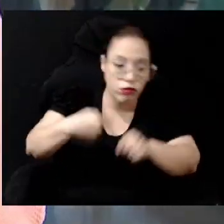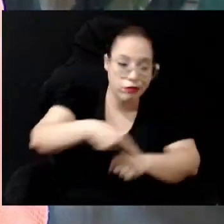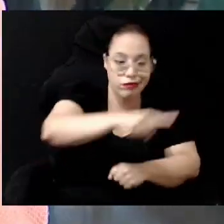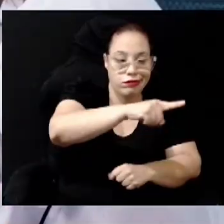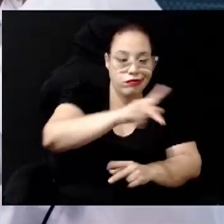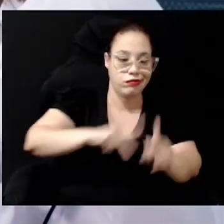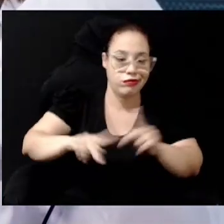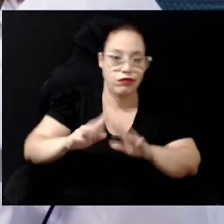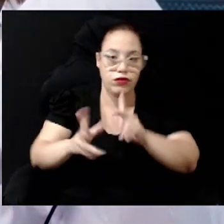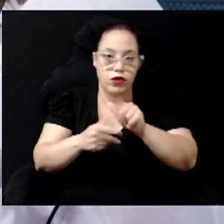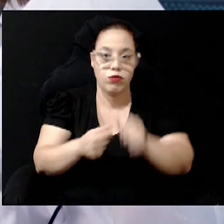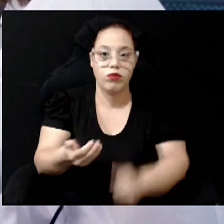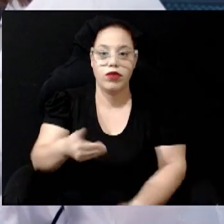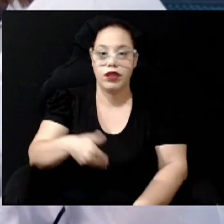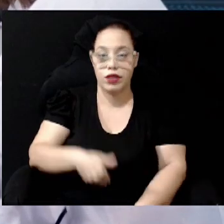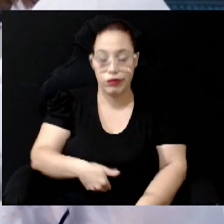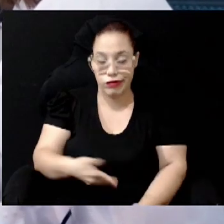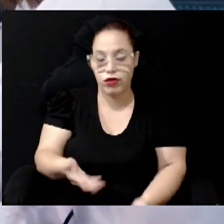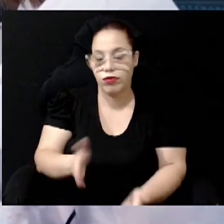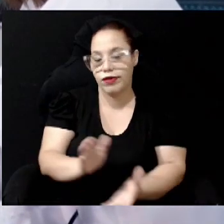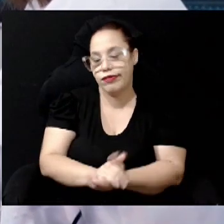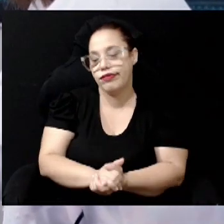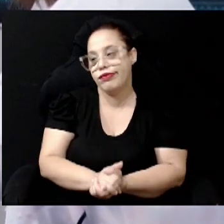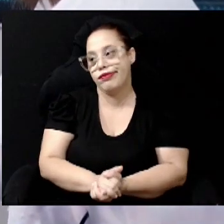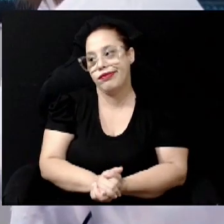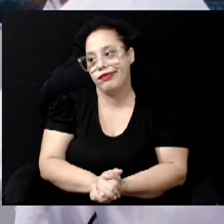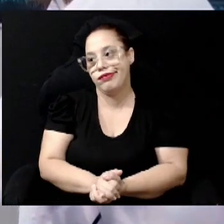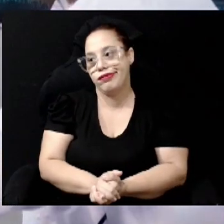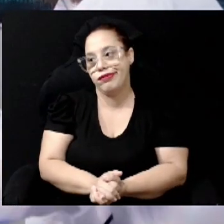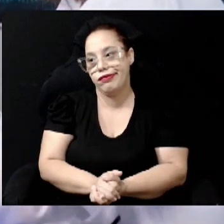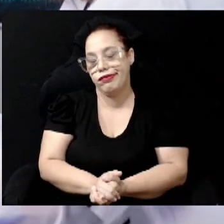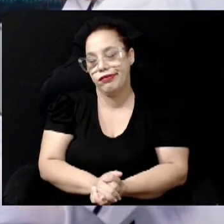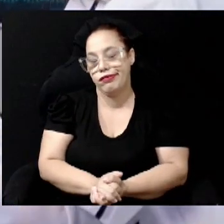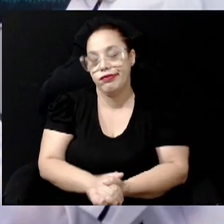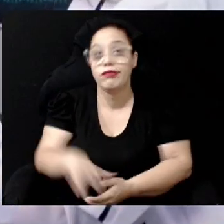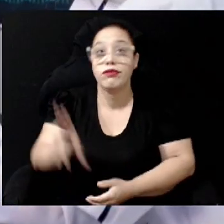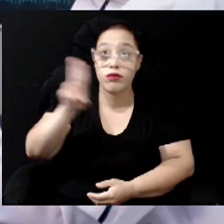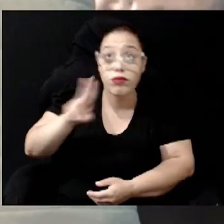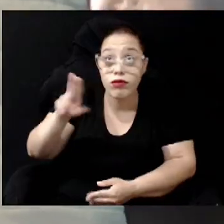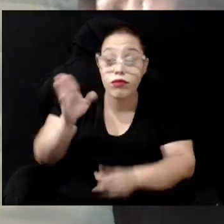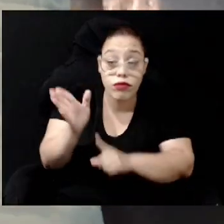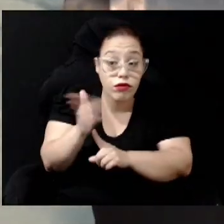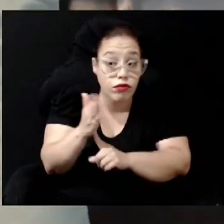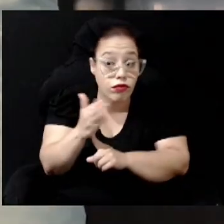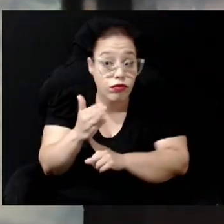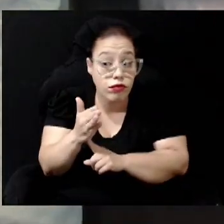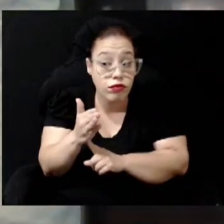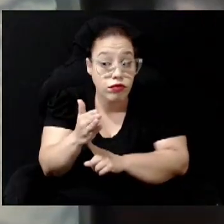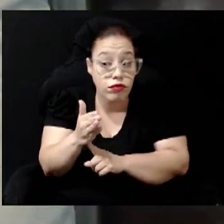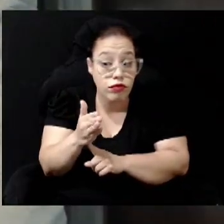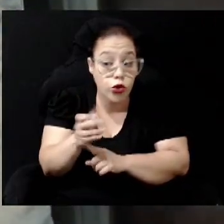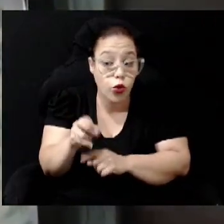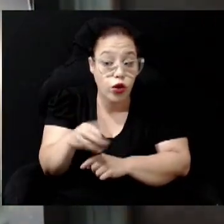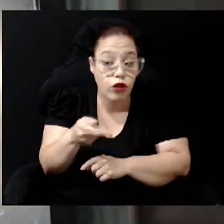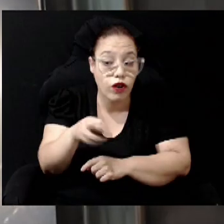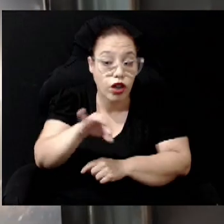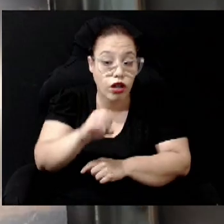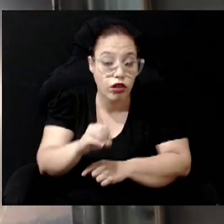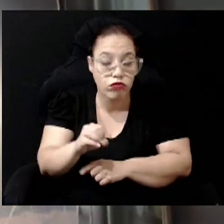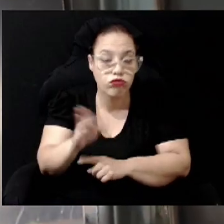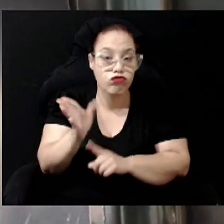passa fome. Para isso, nós temos que usar tecnologias de conservação, tecnologias